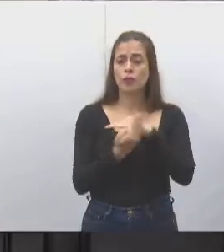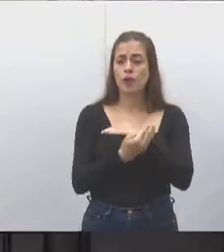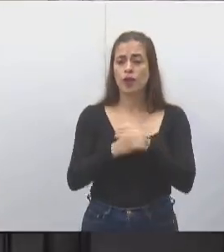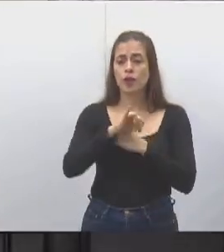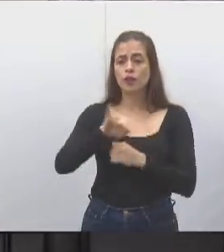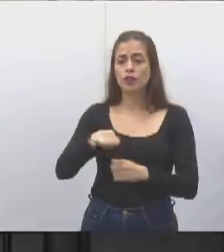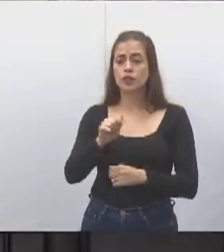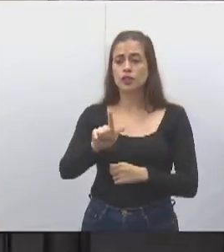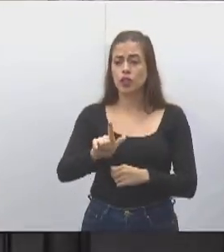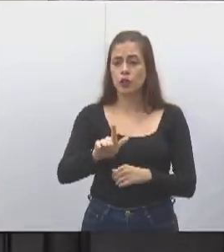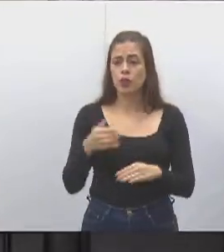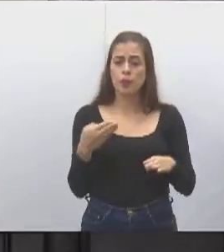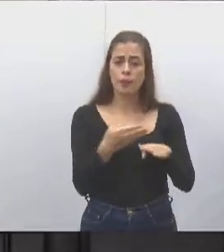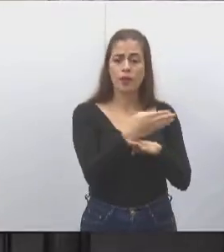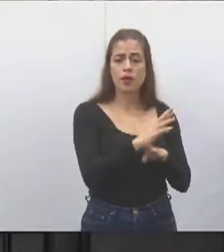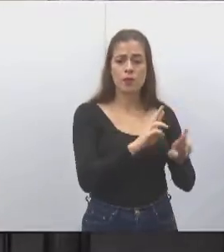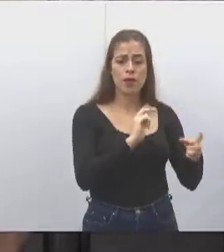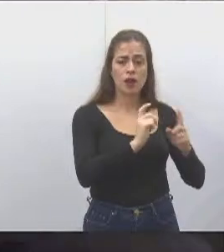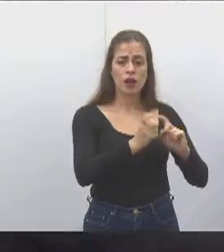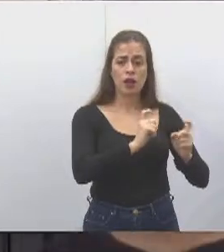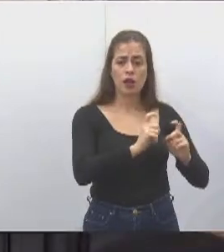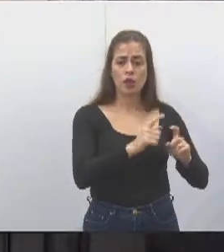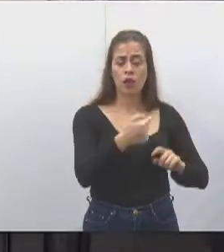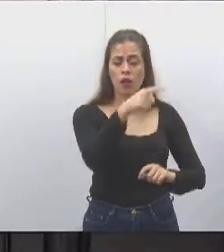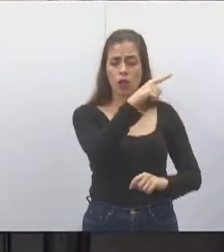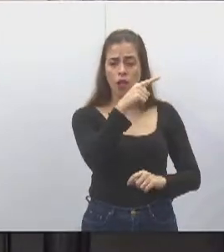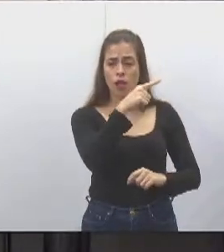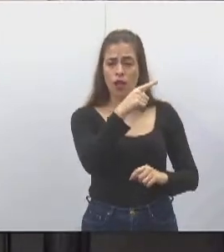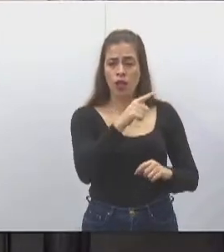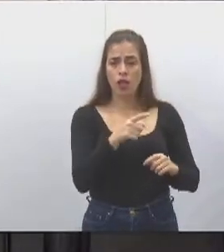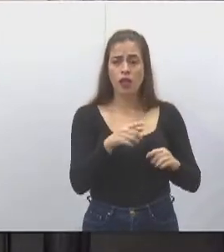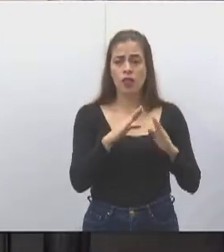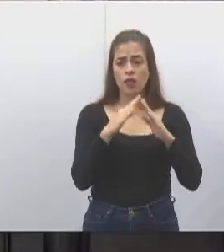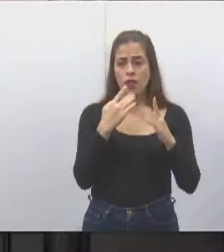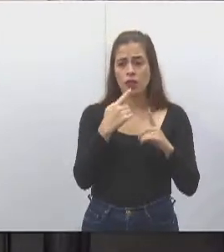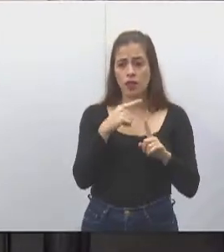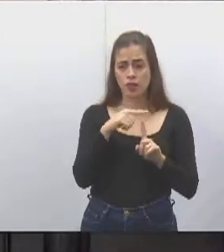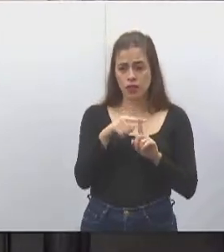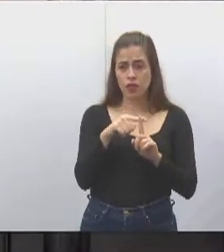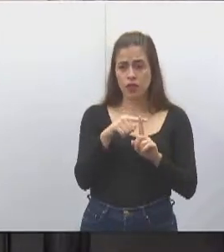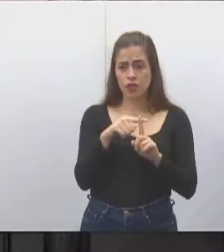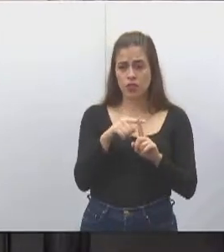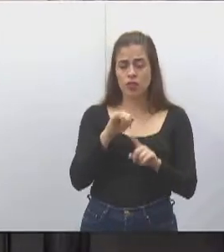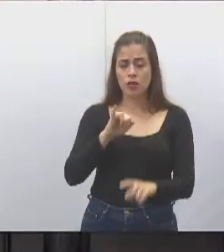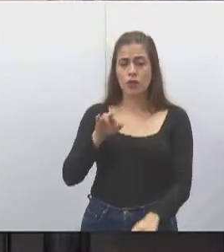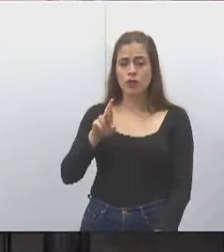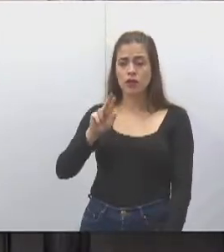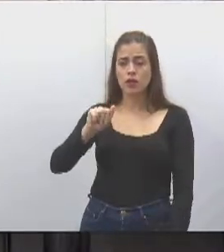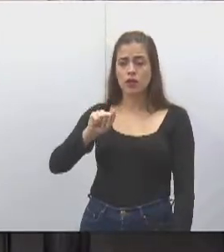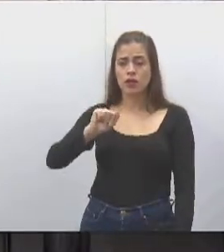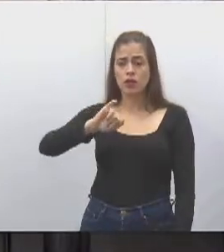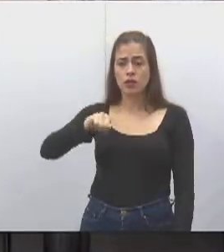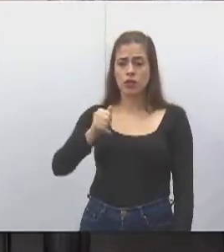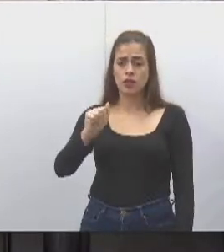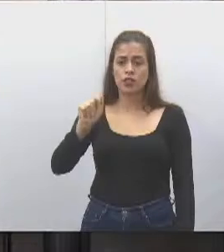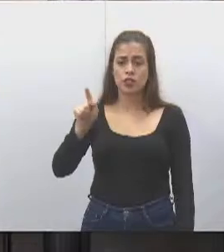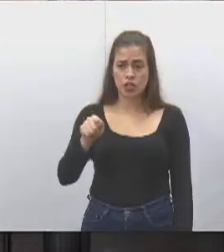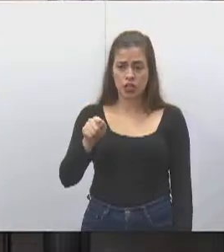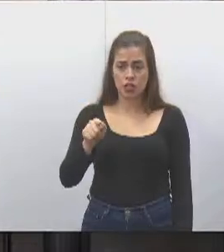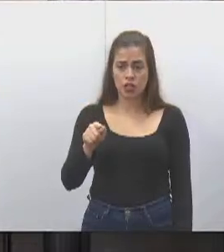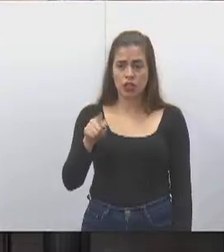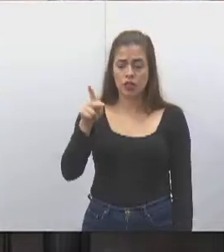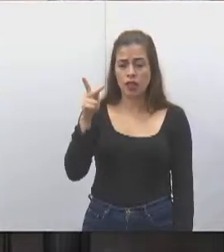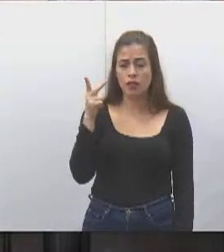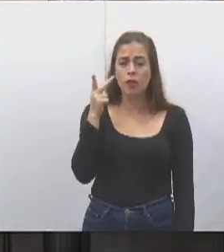Eu participei da reunião lá na igreja lá do Irajá. Estava o